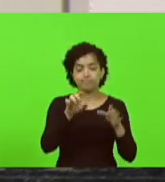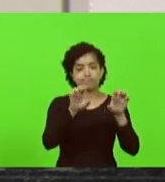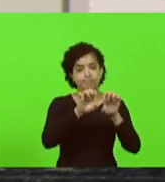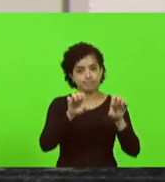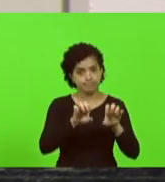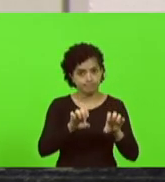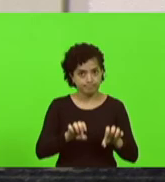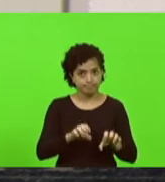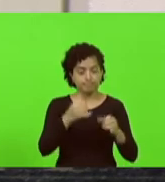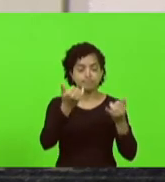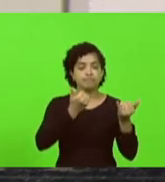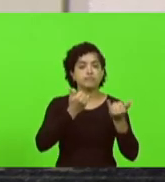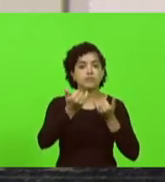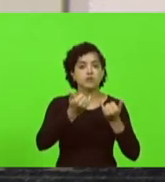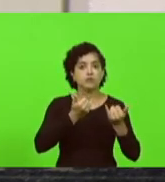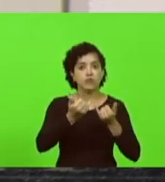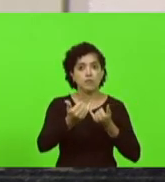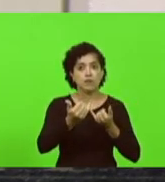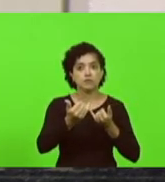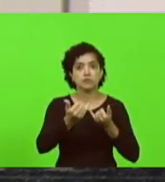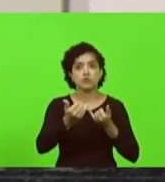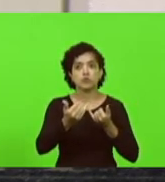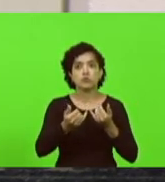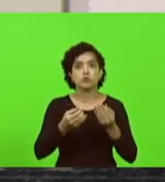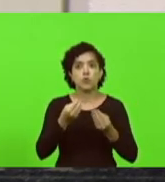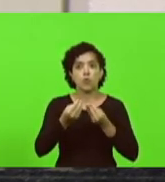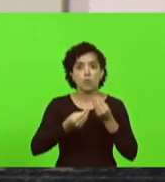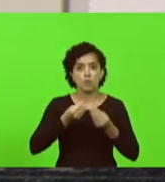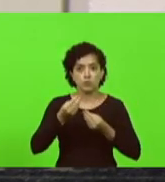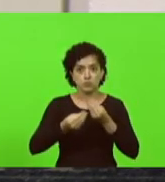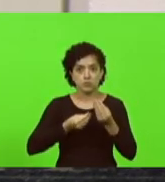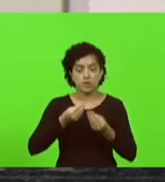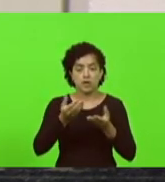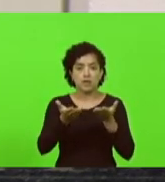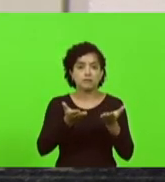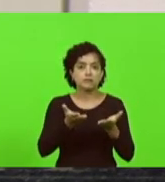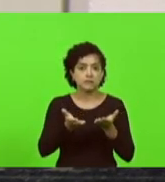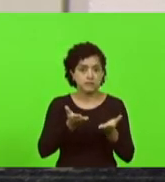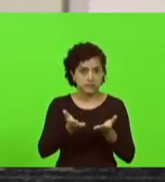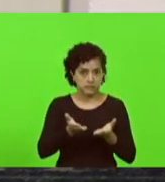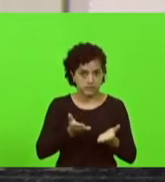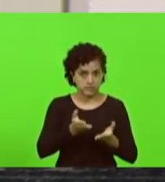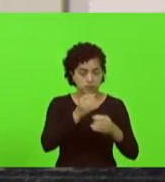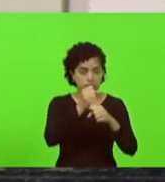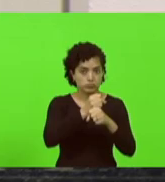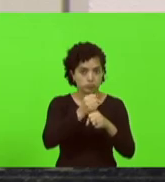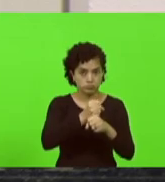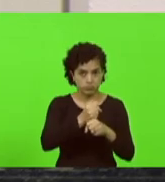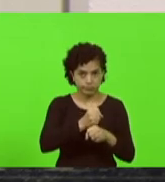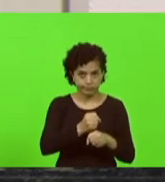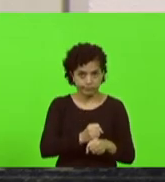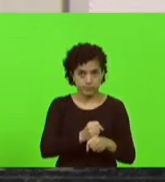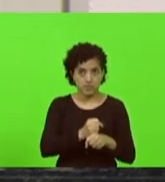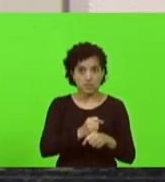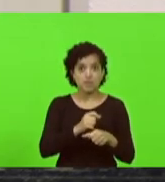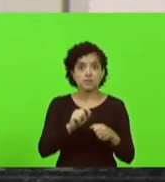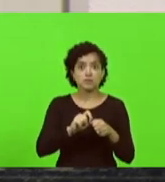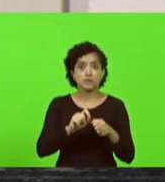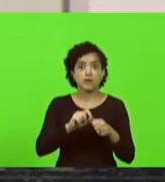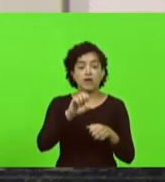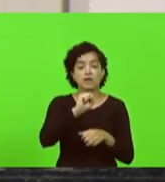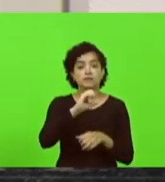Infraestrutura informações acerca do andamento da licitação das obras que serão realizadas na